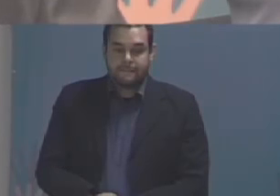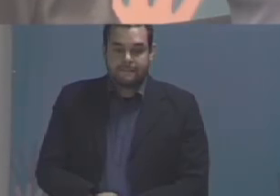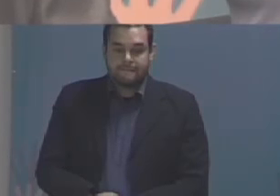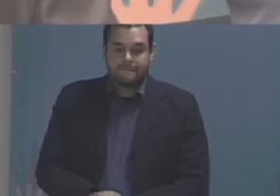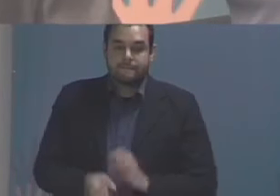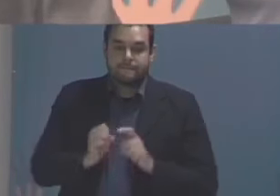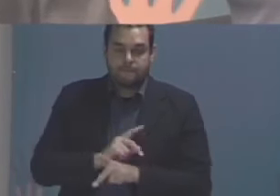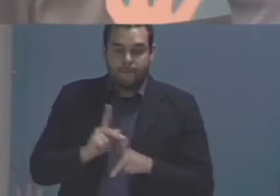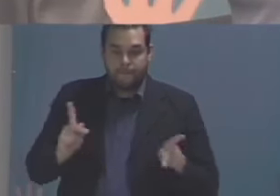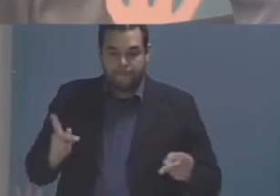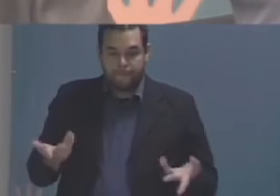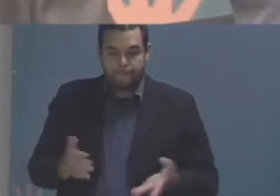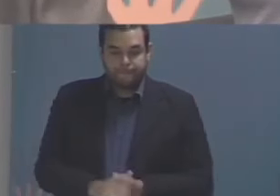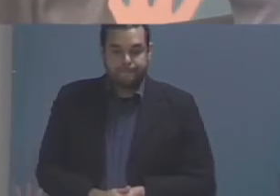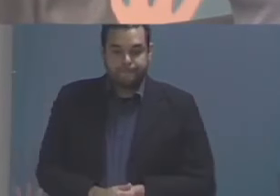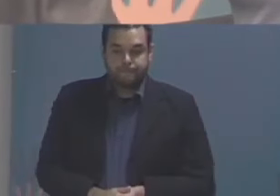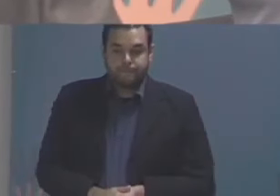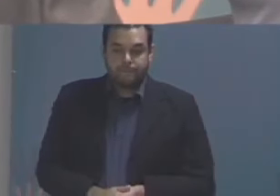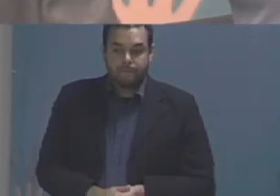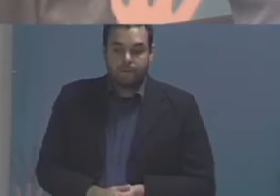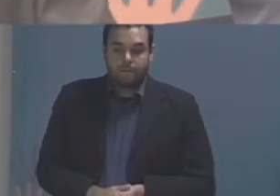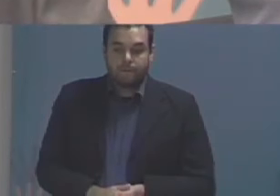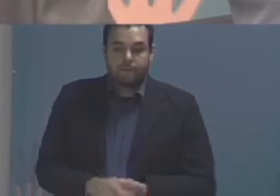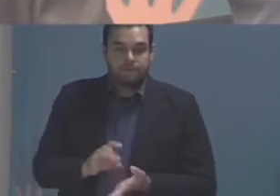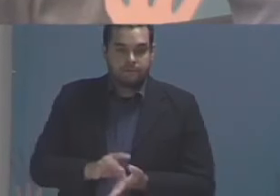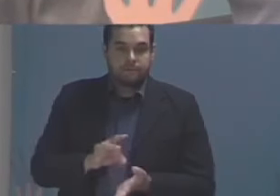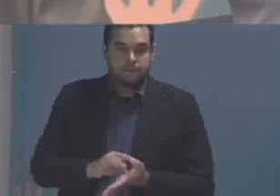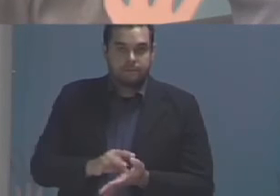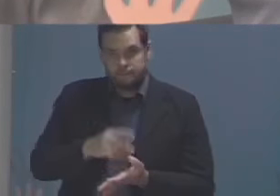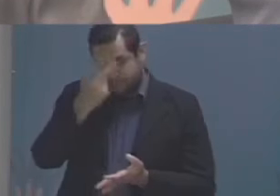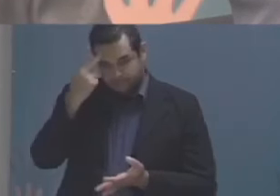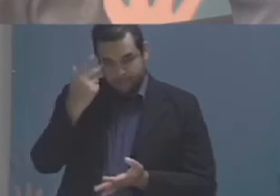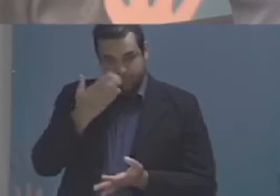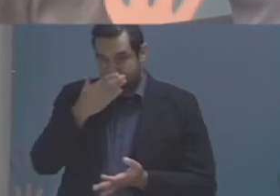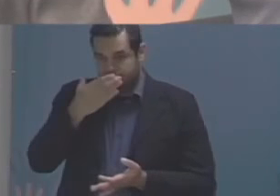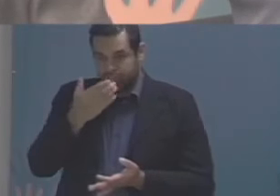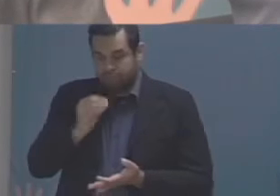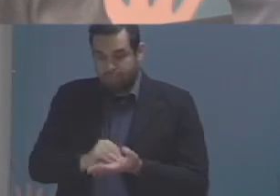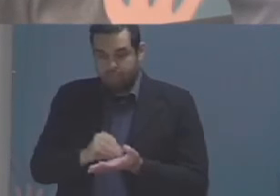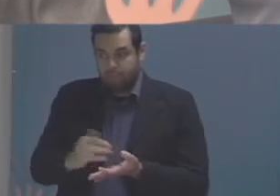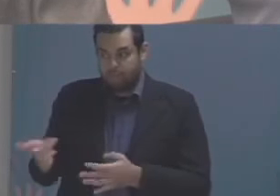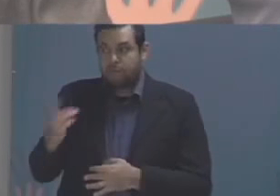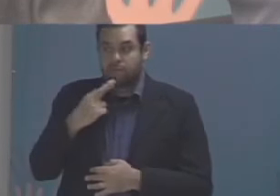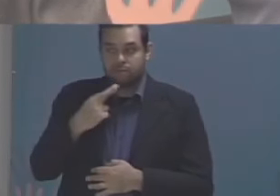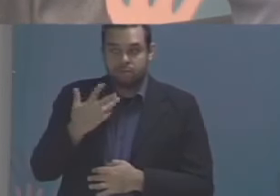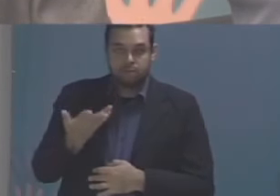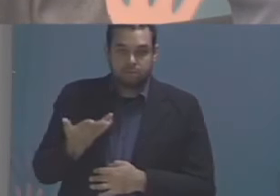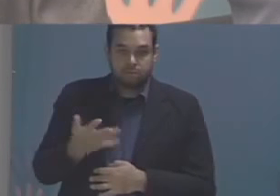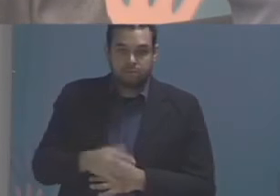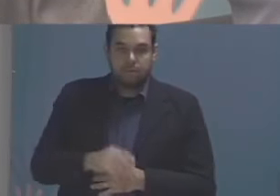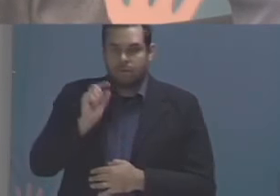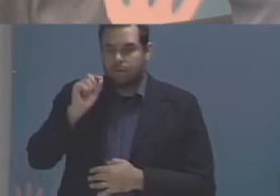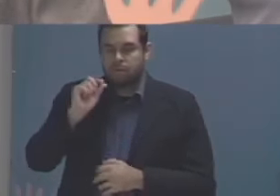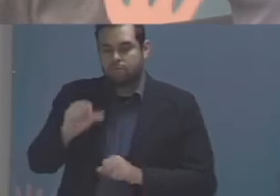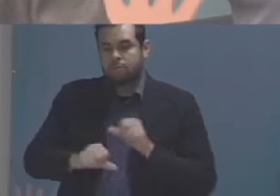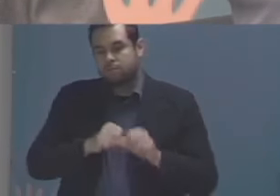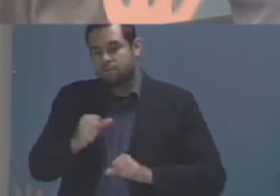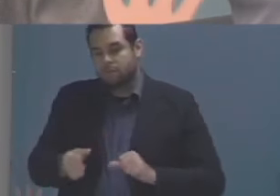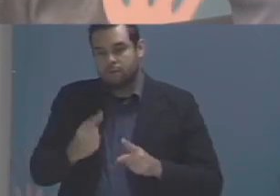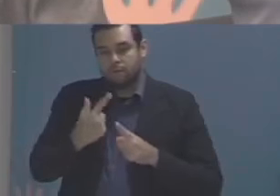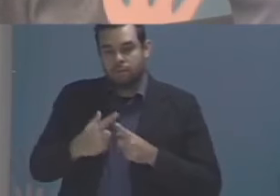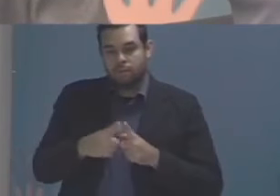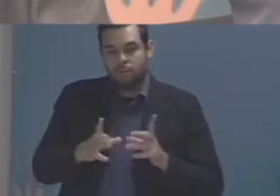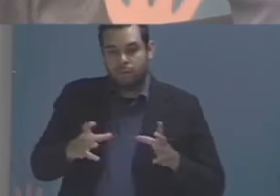Ok. Bom, na verdade, o candidato não respondeu a minha pergunta. Eu perguntei o que mudou, porque o grupo que